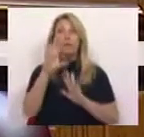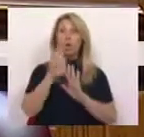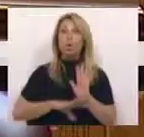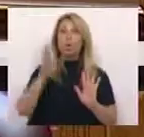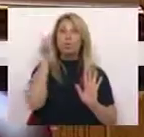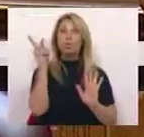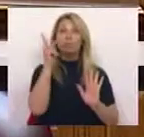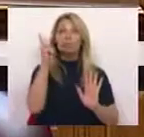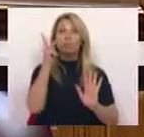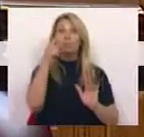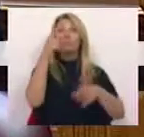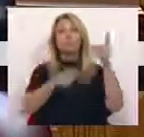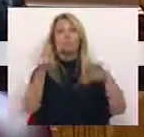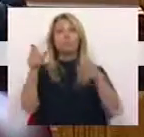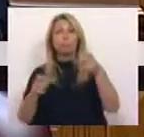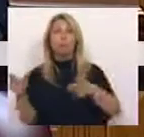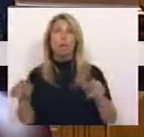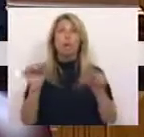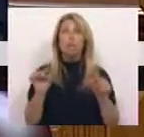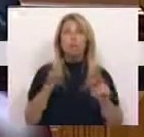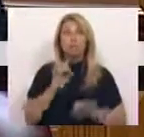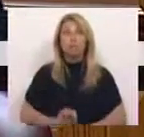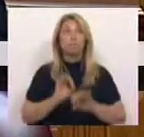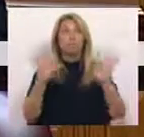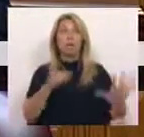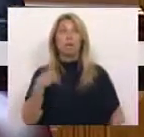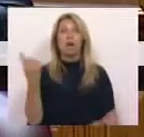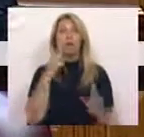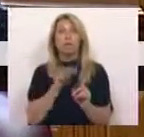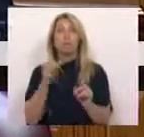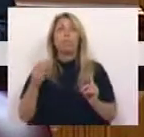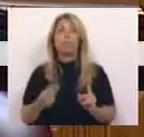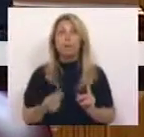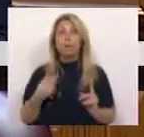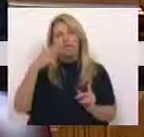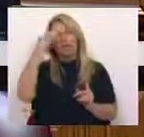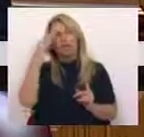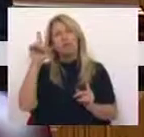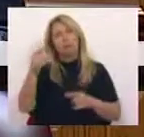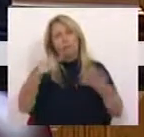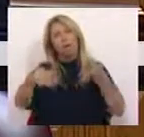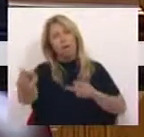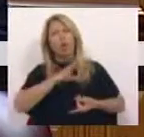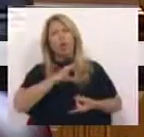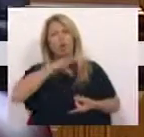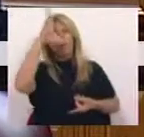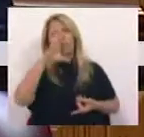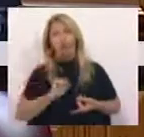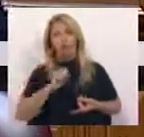condições de vida das suas populações. Isto é, evidentemente, na nossa perspectiva, e julgo também na perspectiva do Sr. Ministro e do